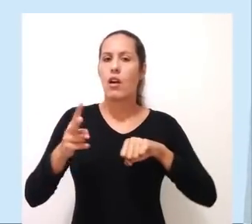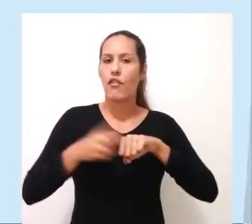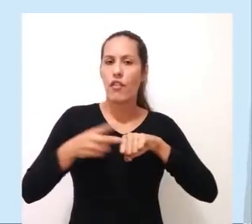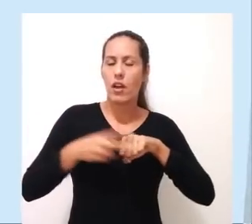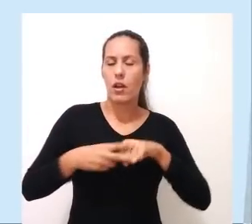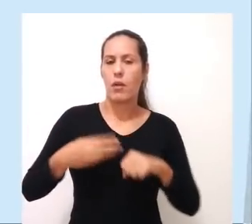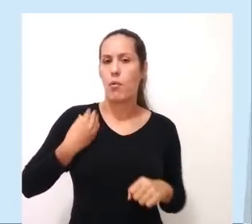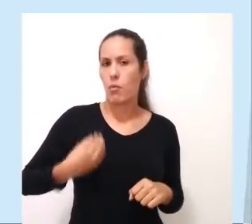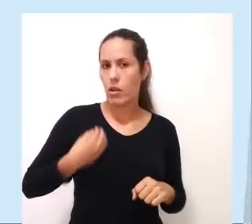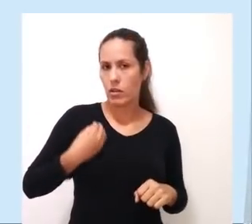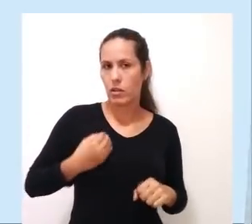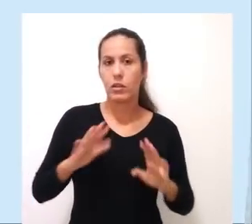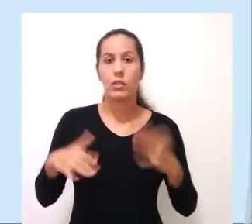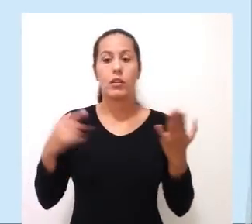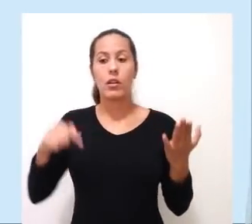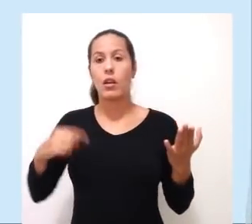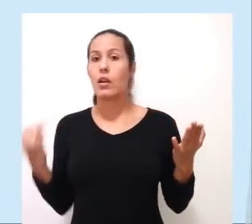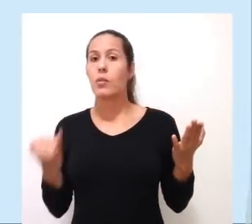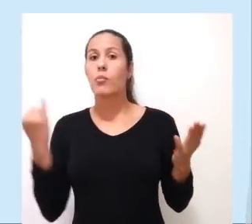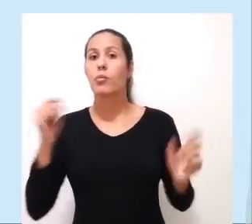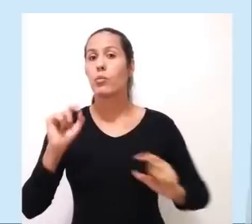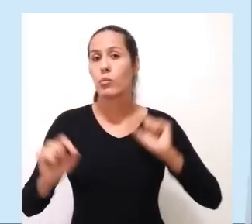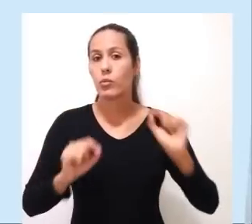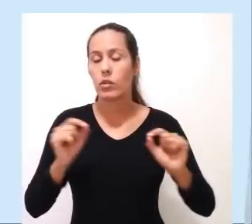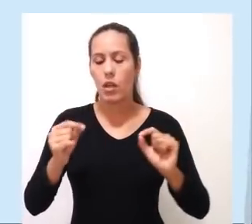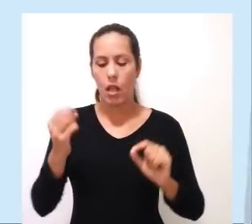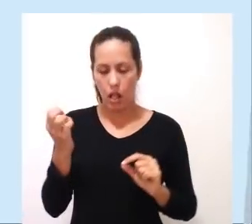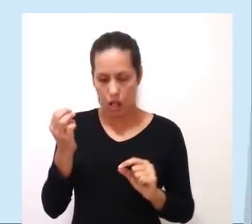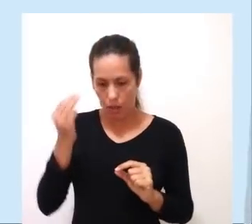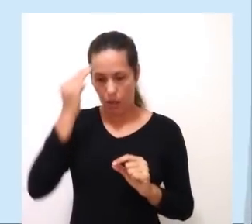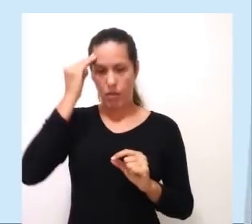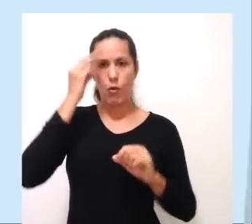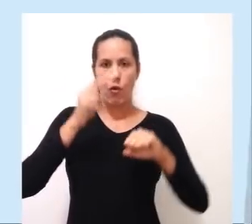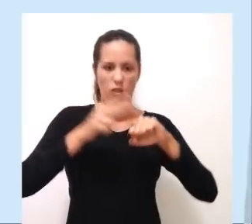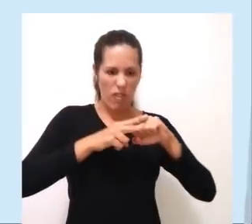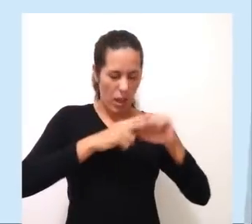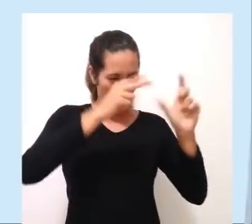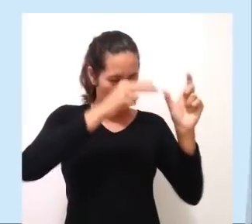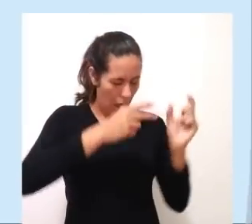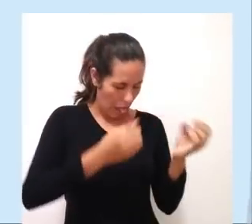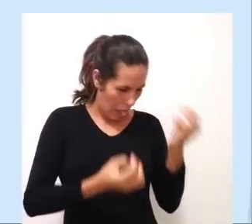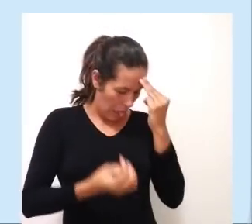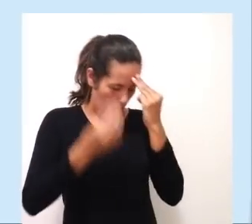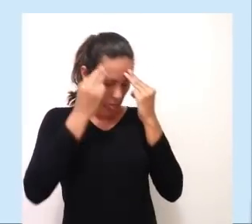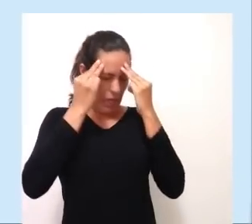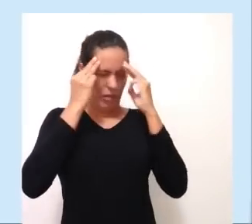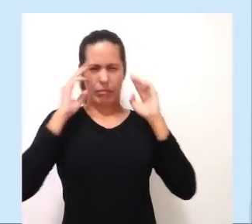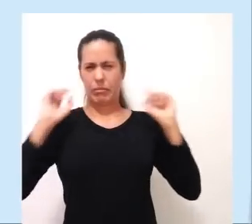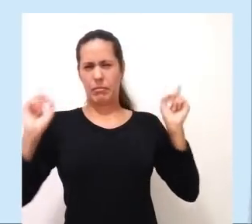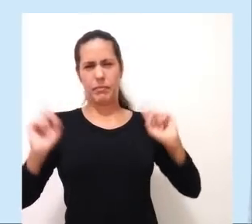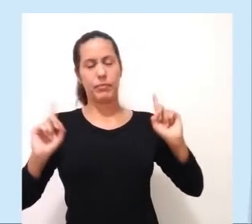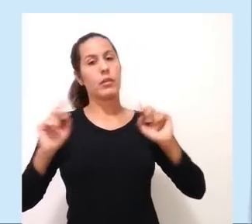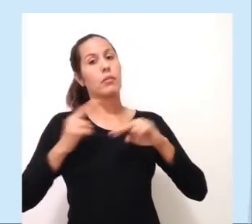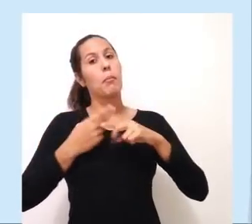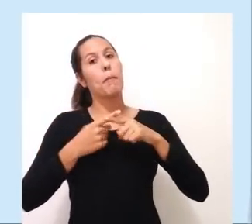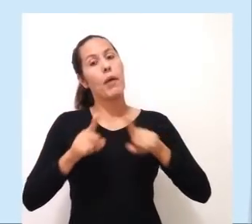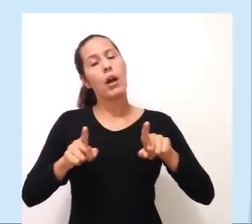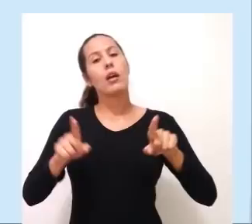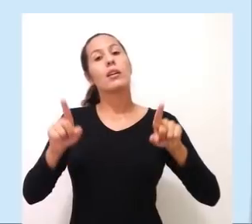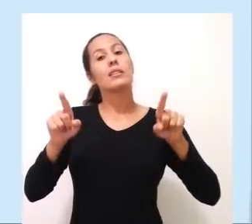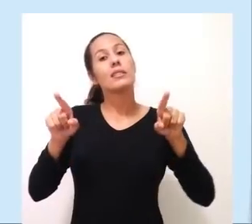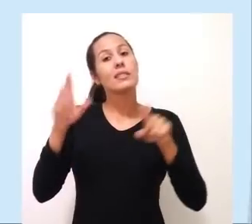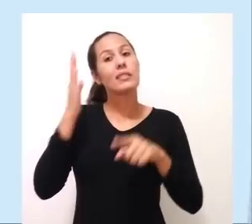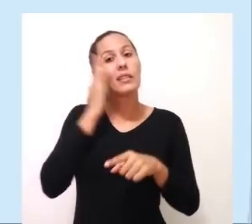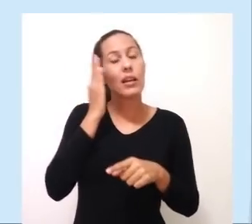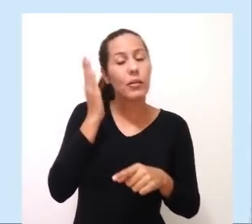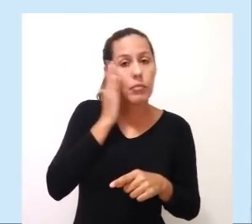no presente. Então é importante, não é só memorizar os verbos, e sim saber utilizá-los